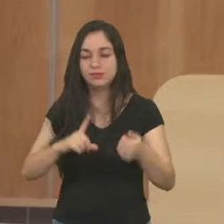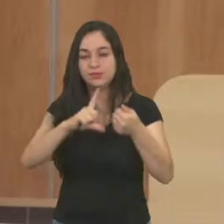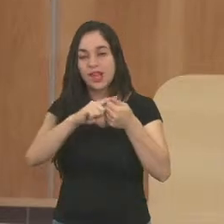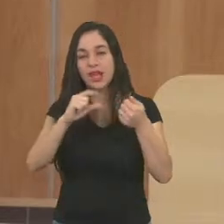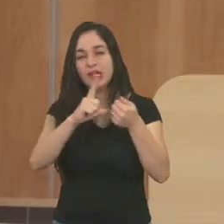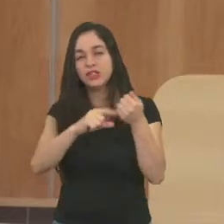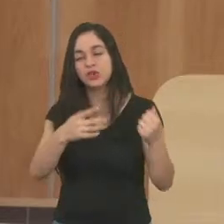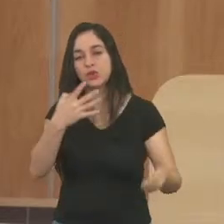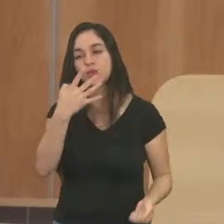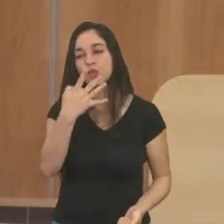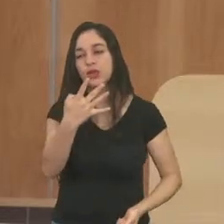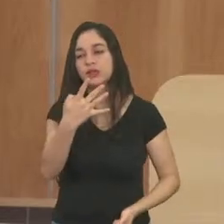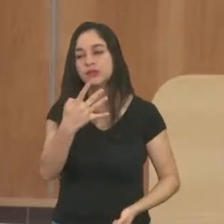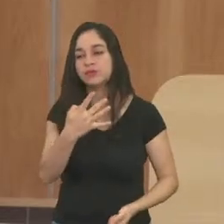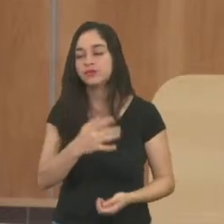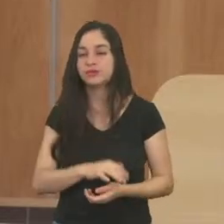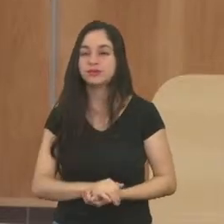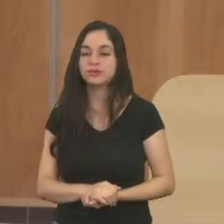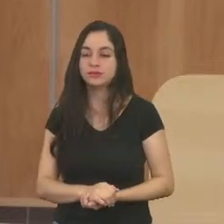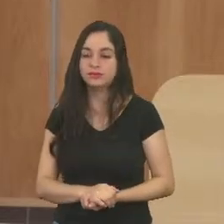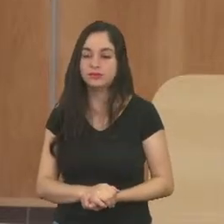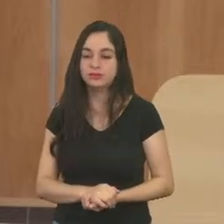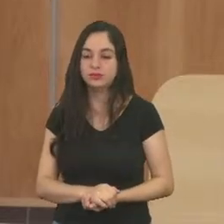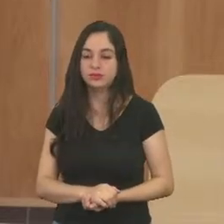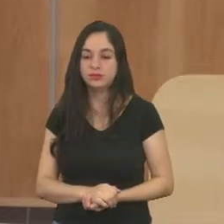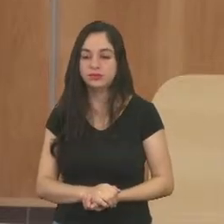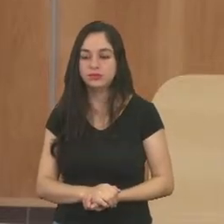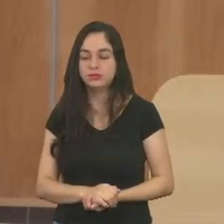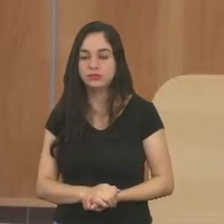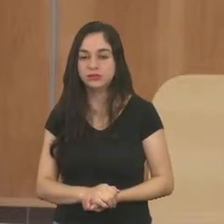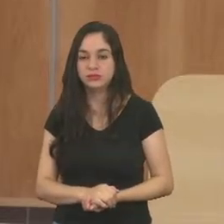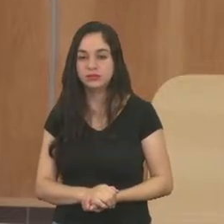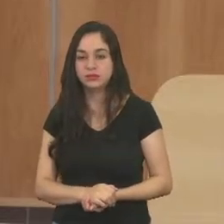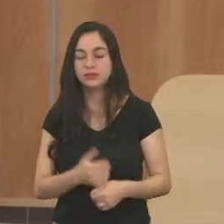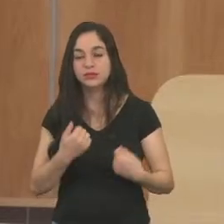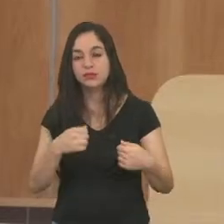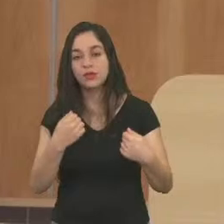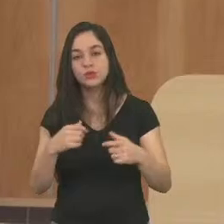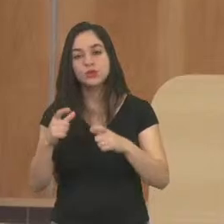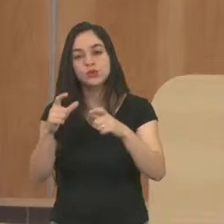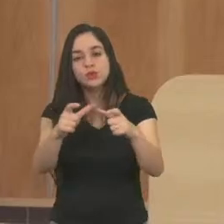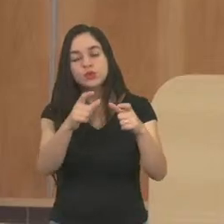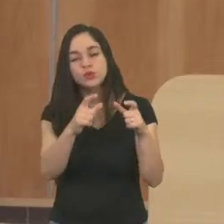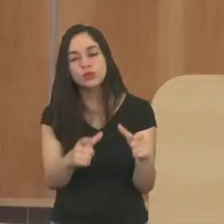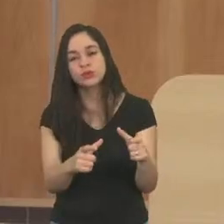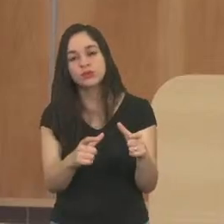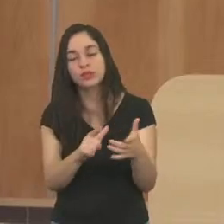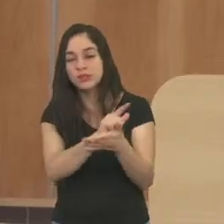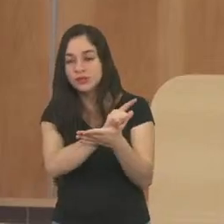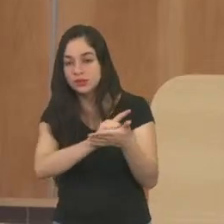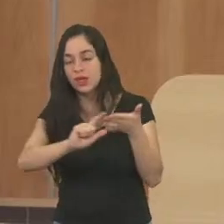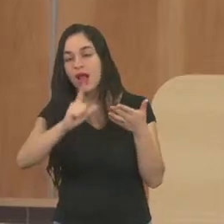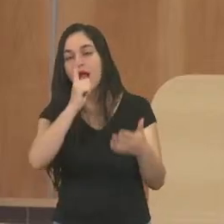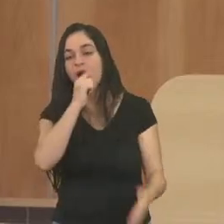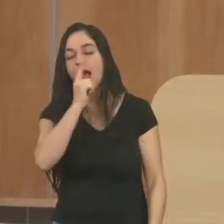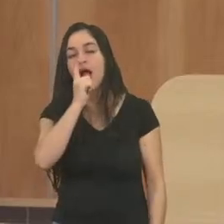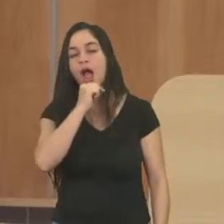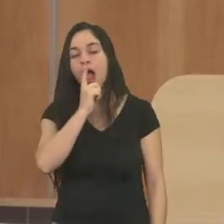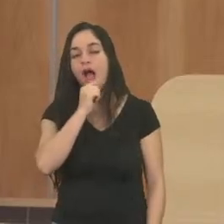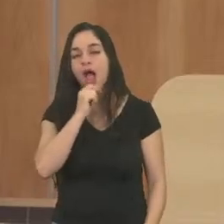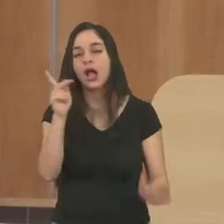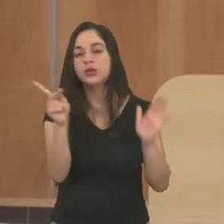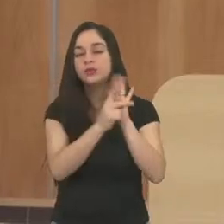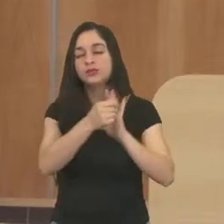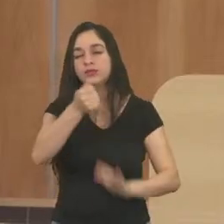4º. A implementação de manutenção dos equipamentos de acesso à água potável poderão ser realizada por